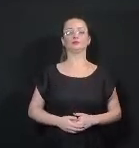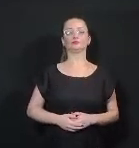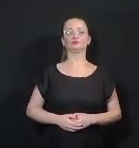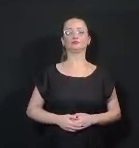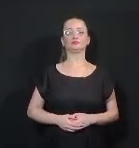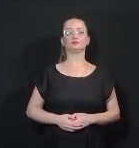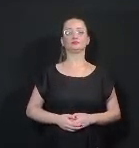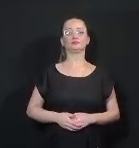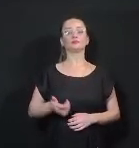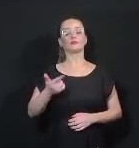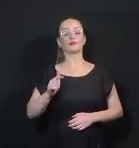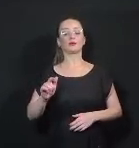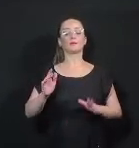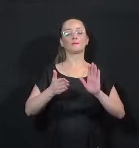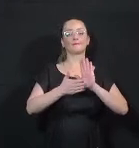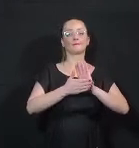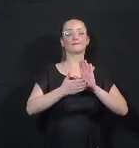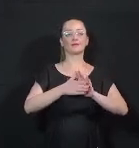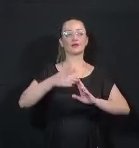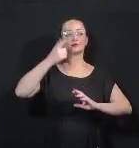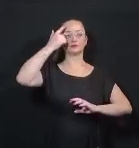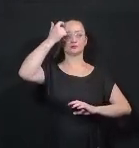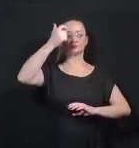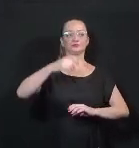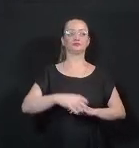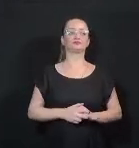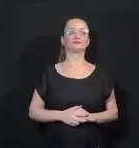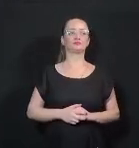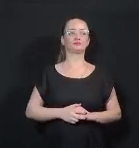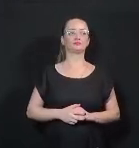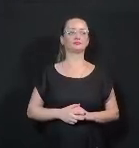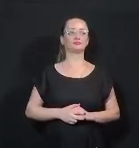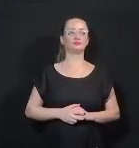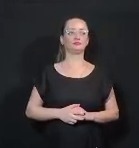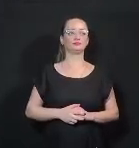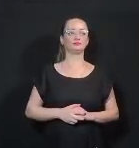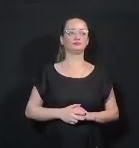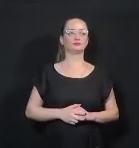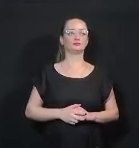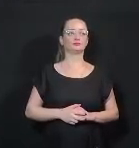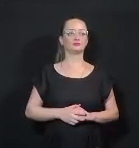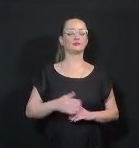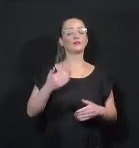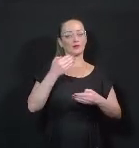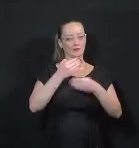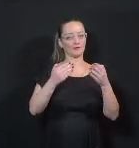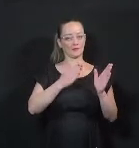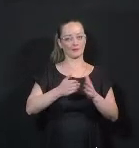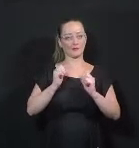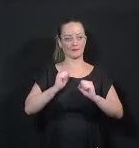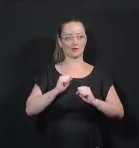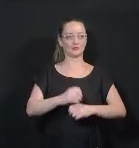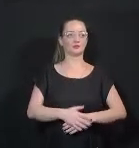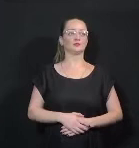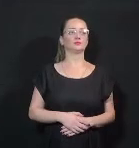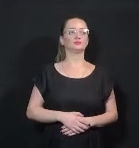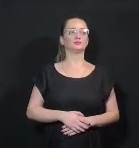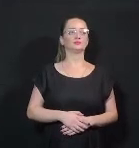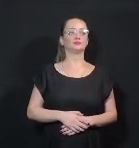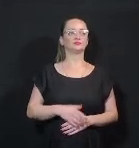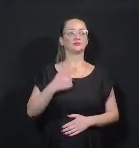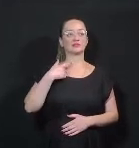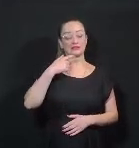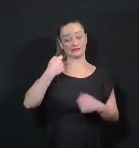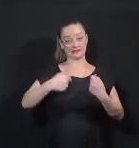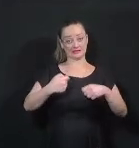A outra pauta da violência, olha, vejamos, pode passar, por favor, vejamos as